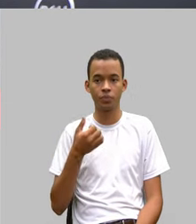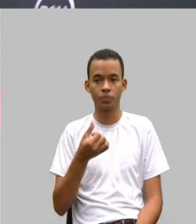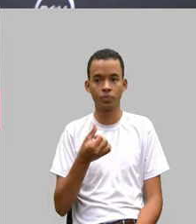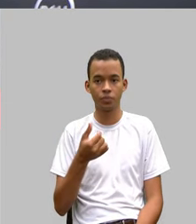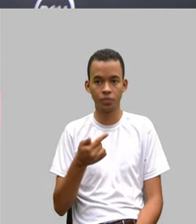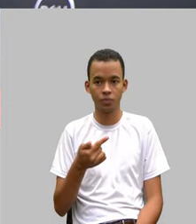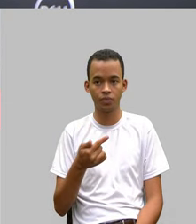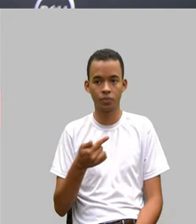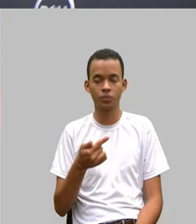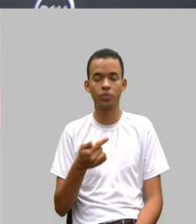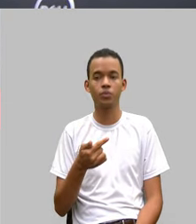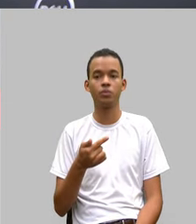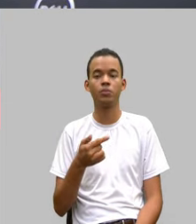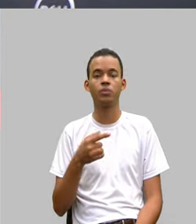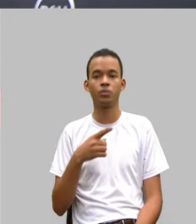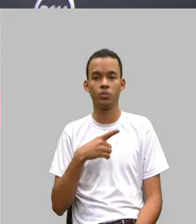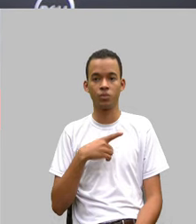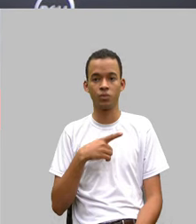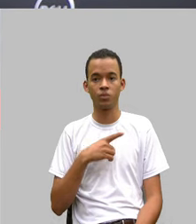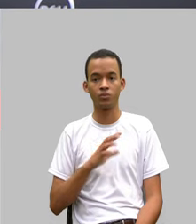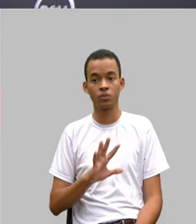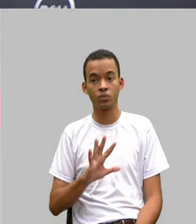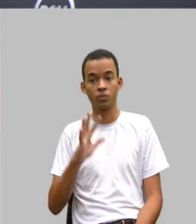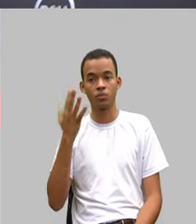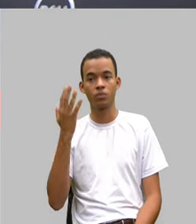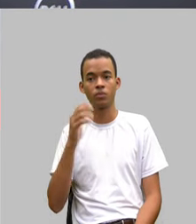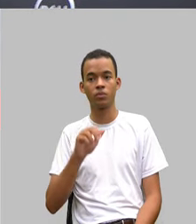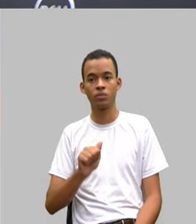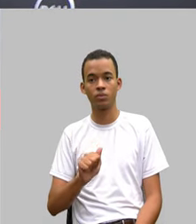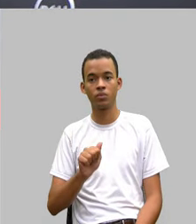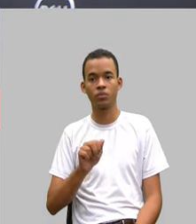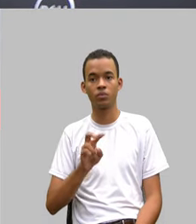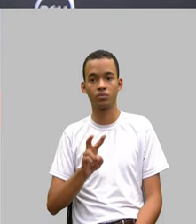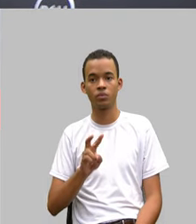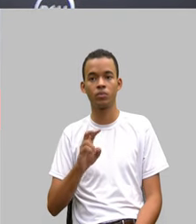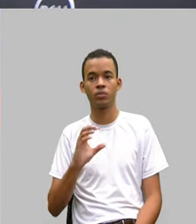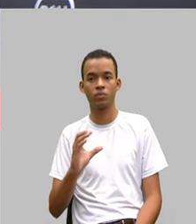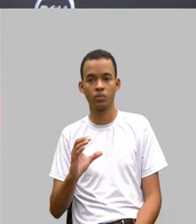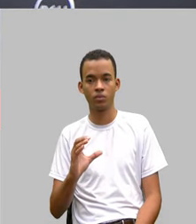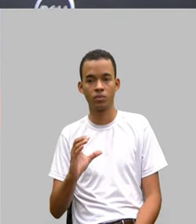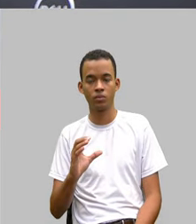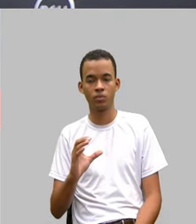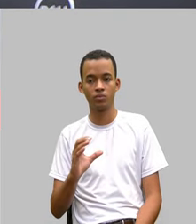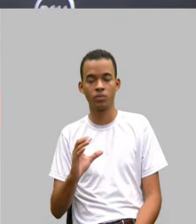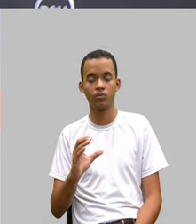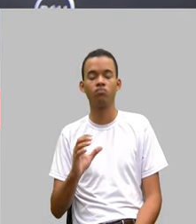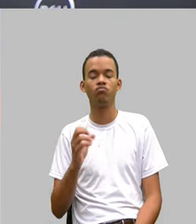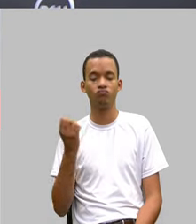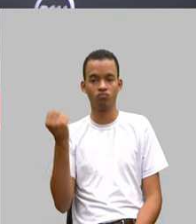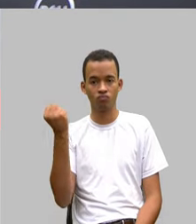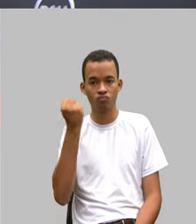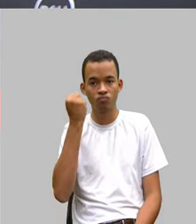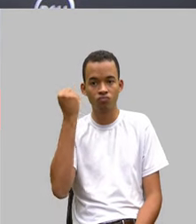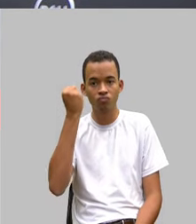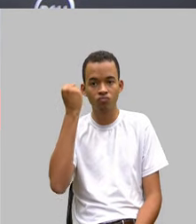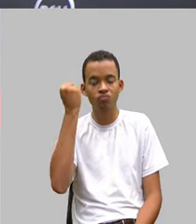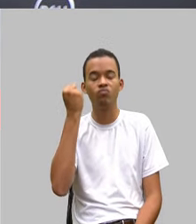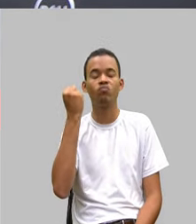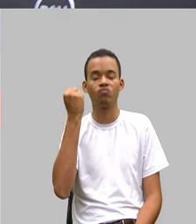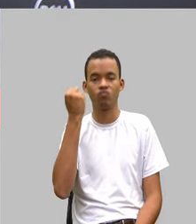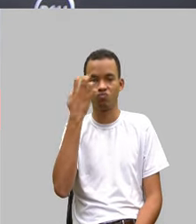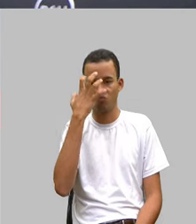AVC isquêmico no tronco cerebral tá considerado bem grave E durante 3S meses essa paciente ela não conseguia